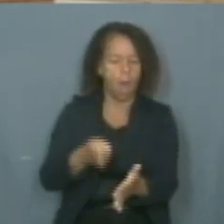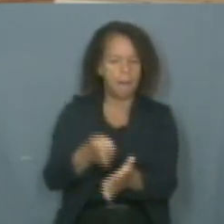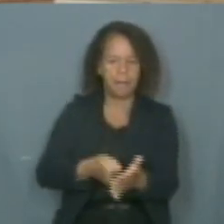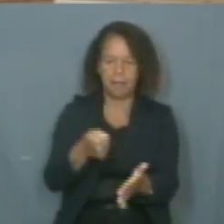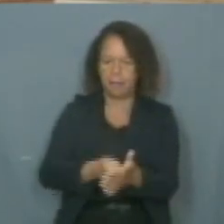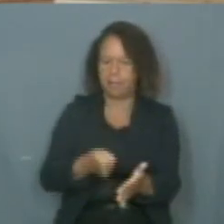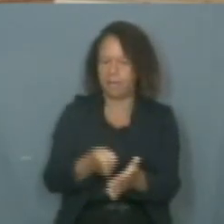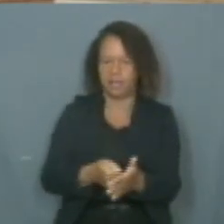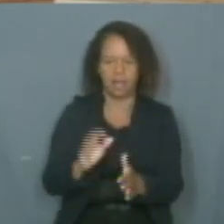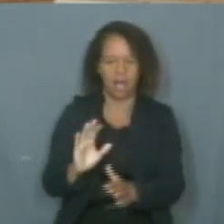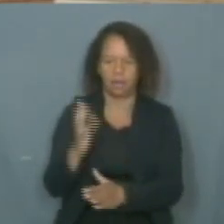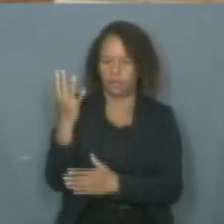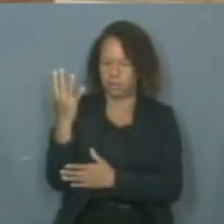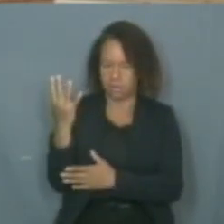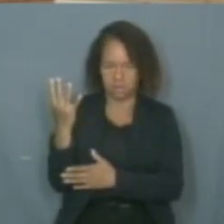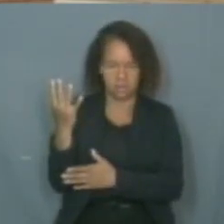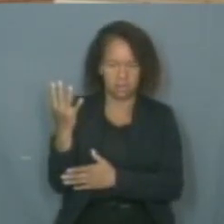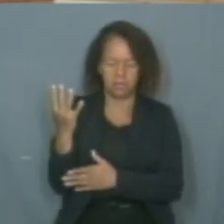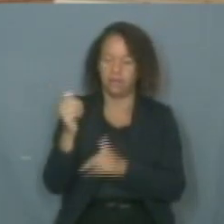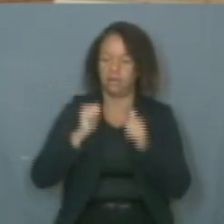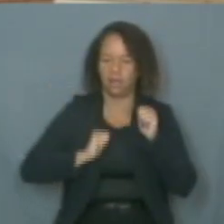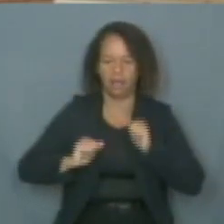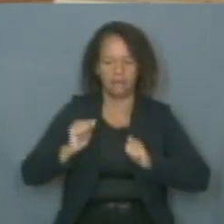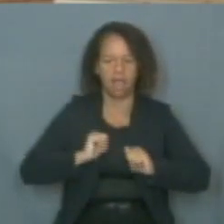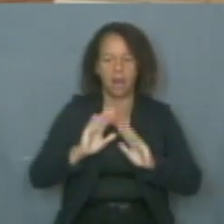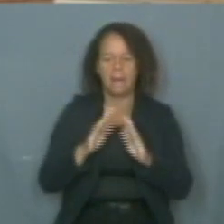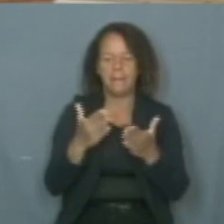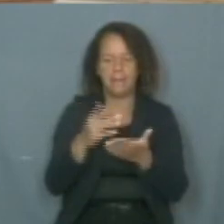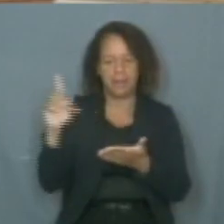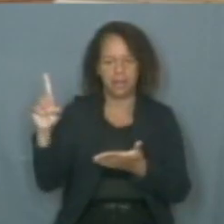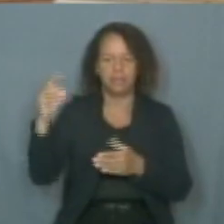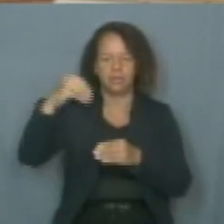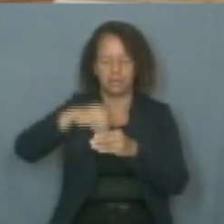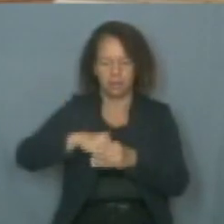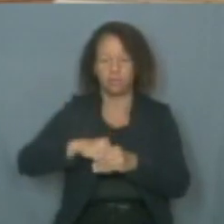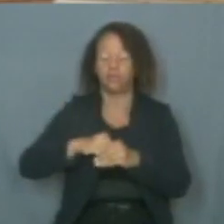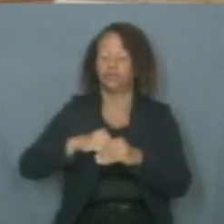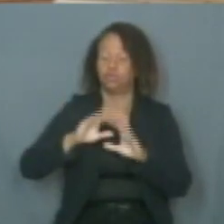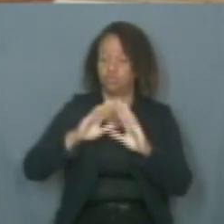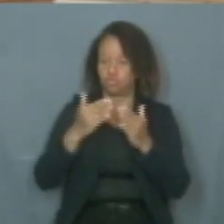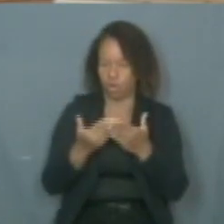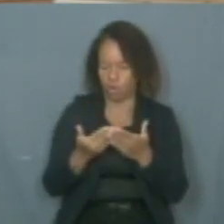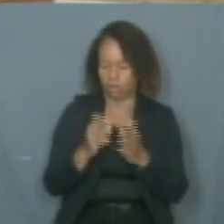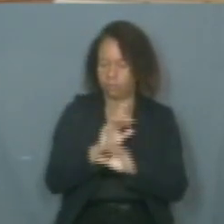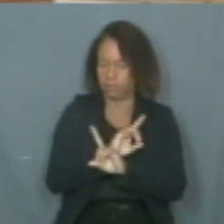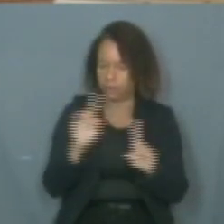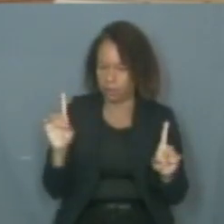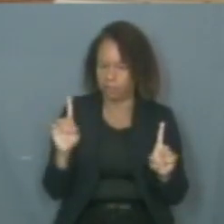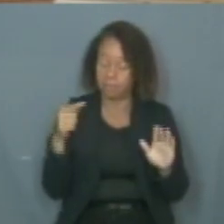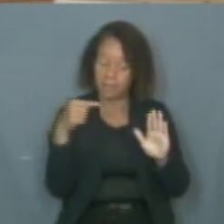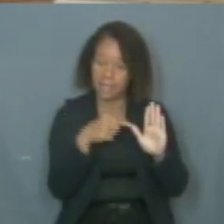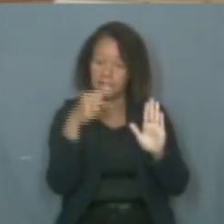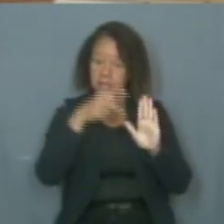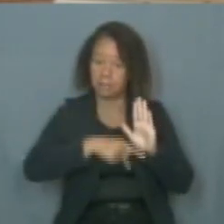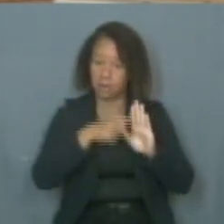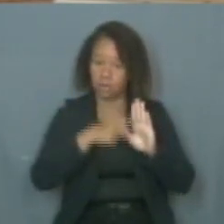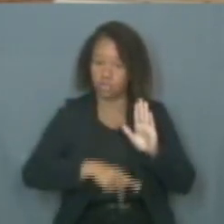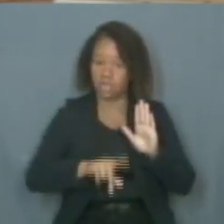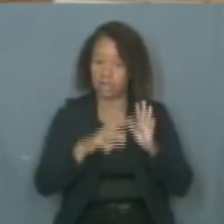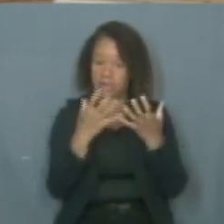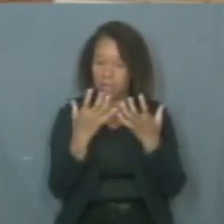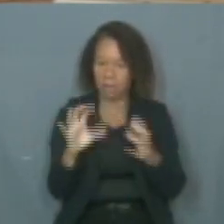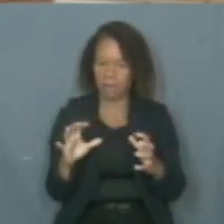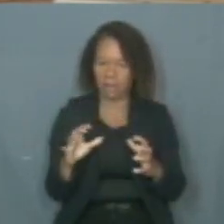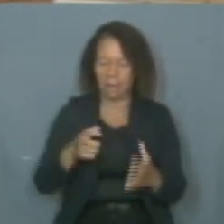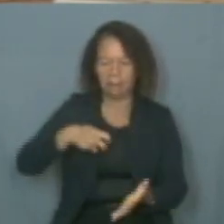obrigar a realização de intervalos bíblicos nas instituições de ensino, não. Esse projeto de lei não